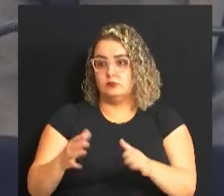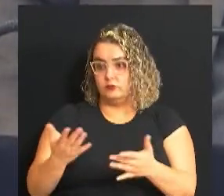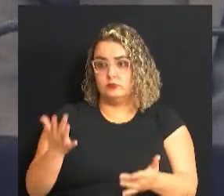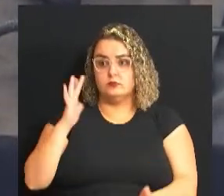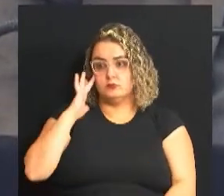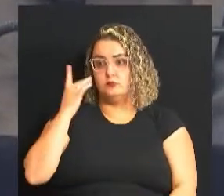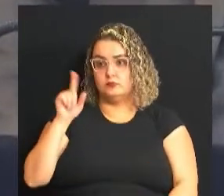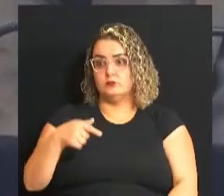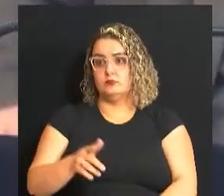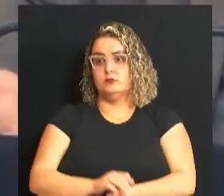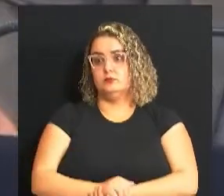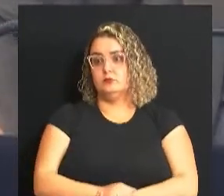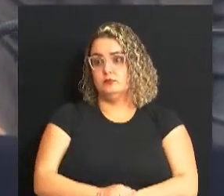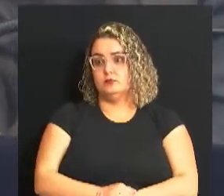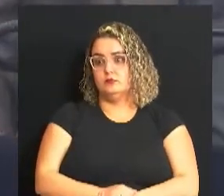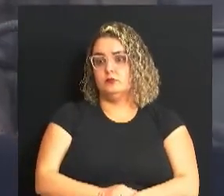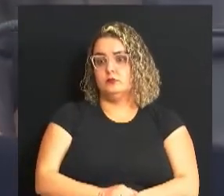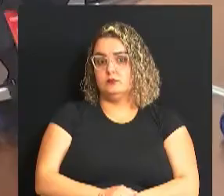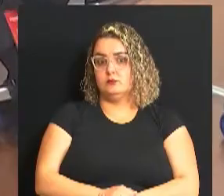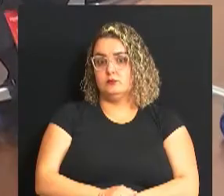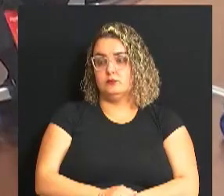isso.